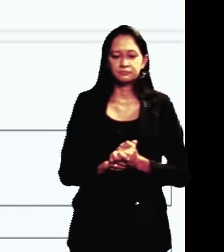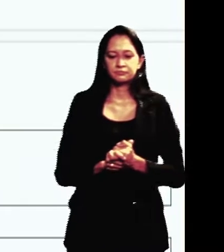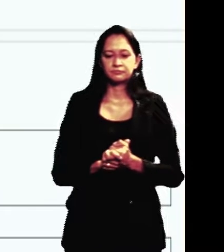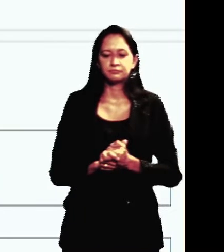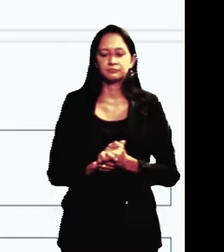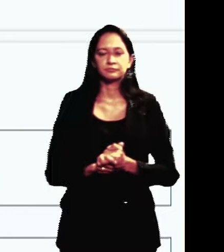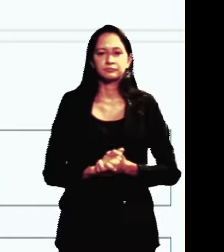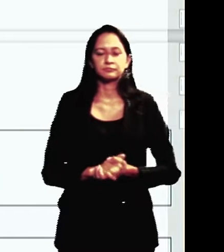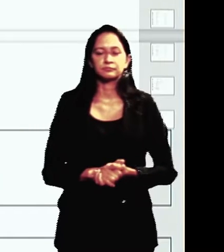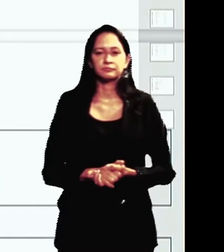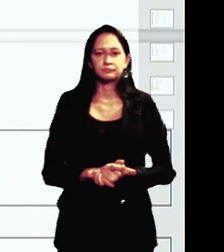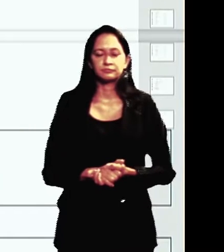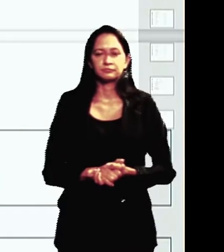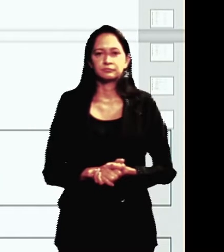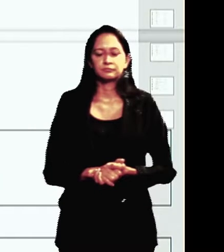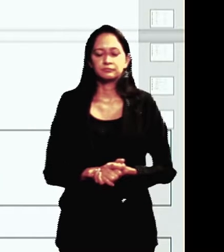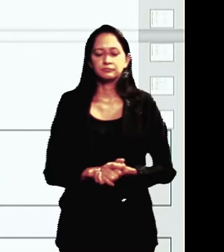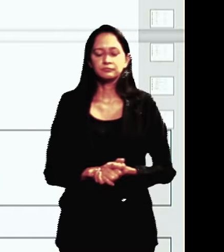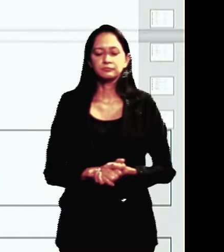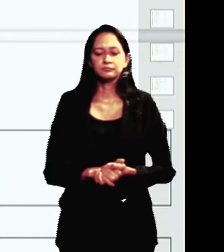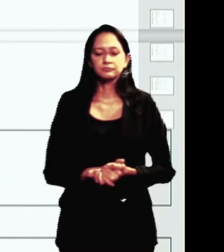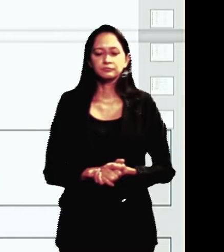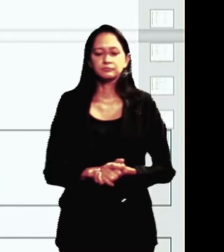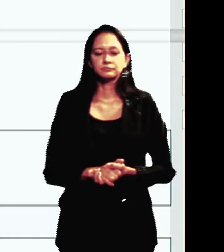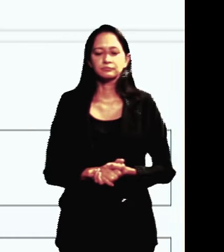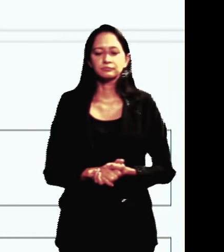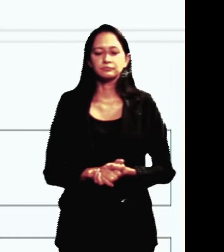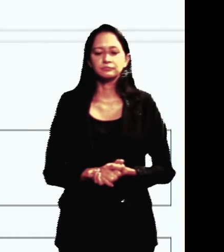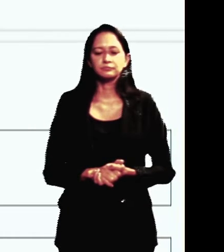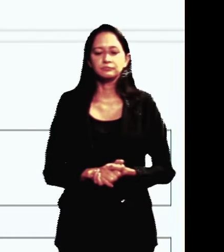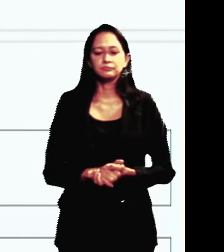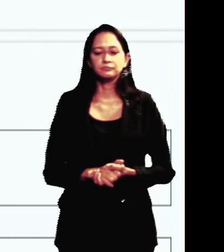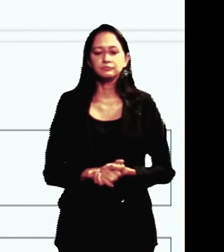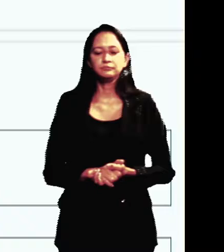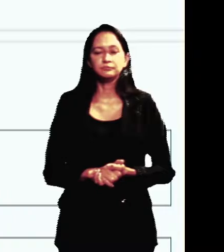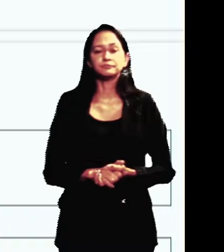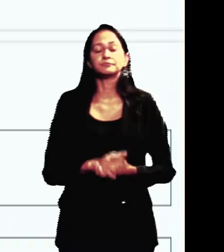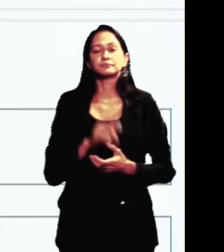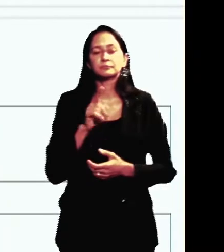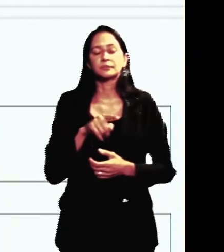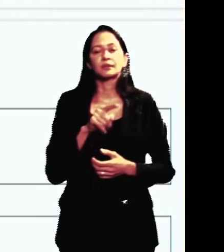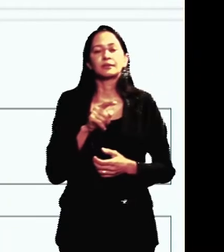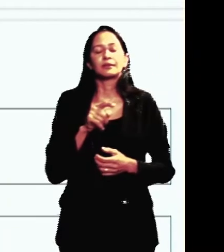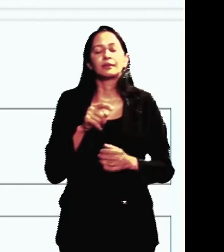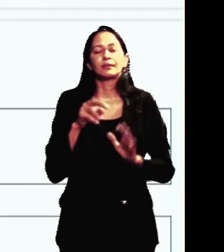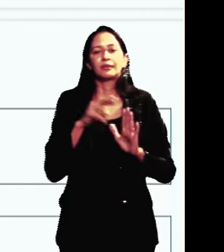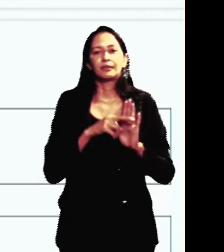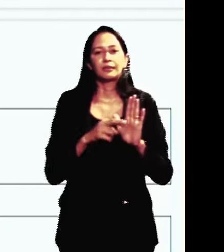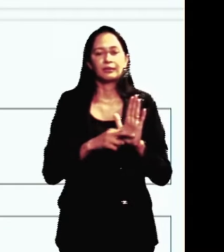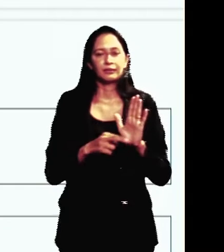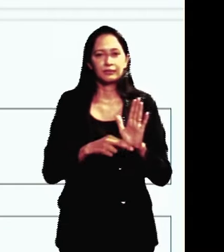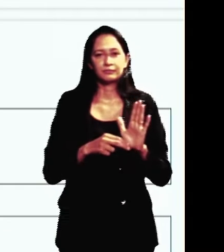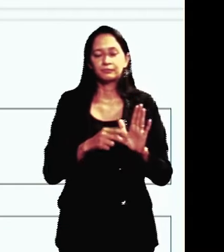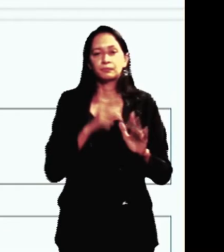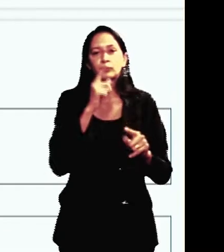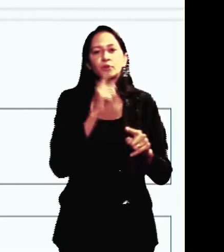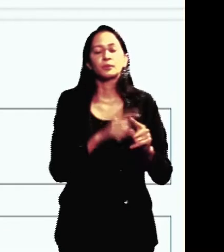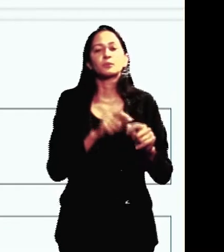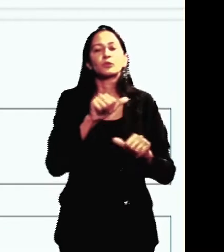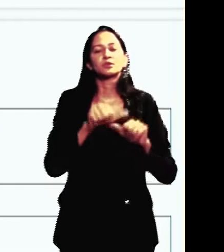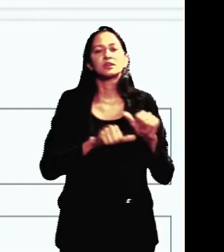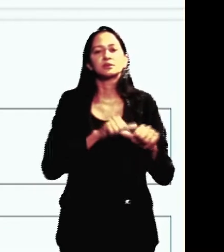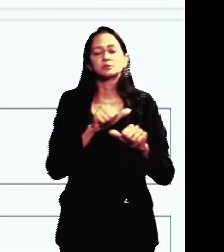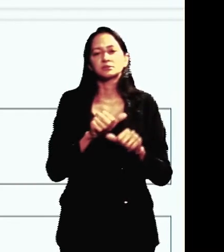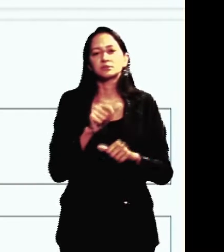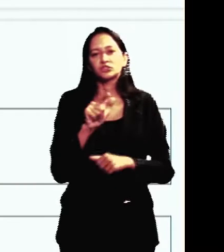flexão. Projeto que trata sobre a vedação do uso de novas formas de flexão de gênero e de número das palavras da